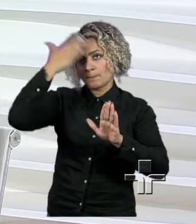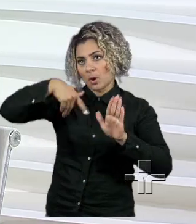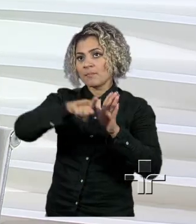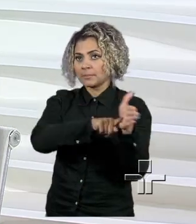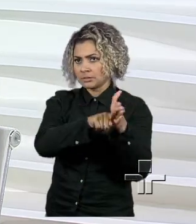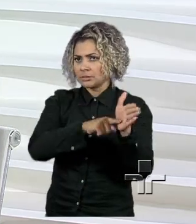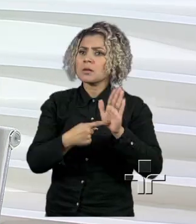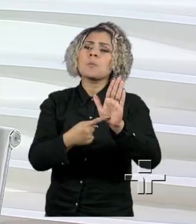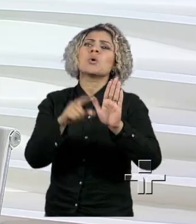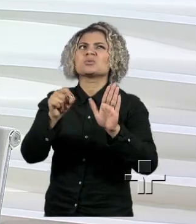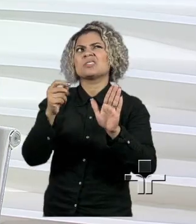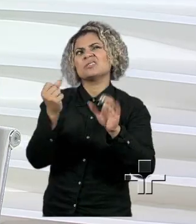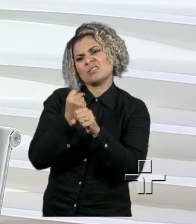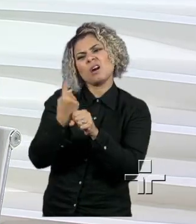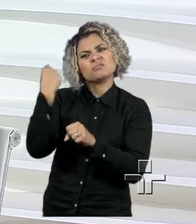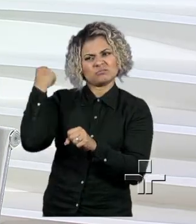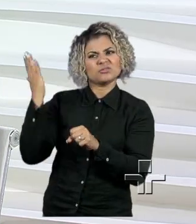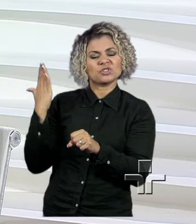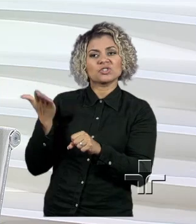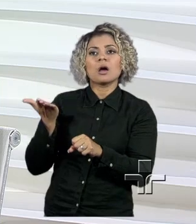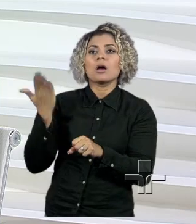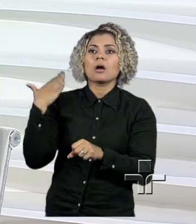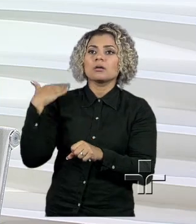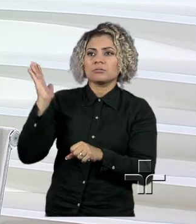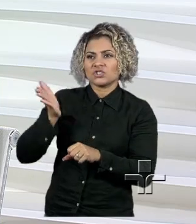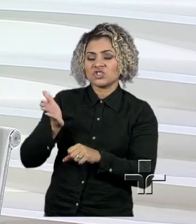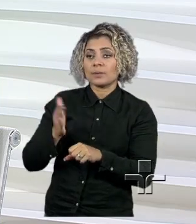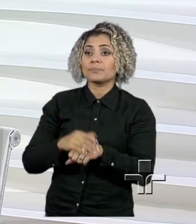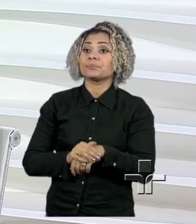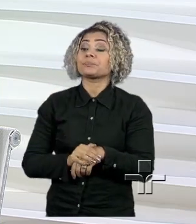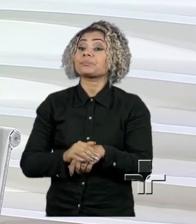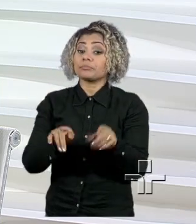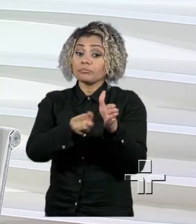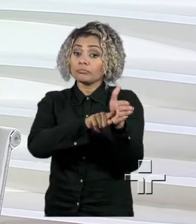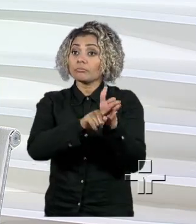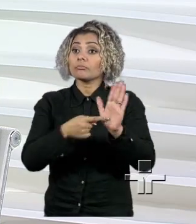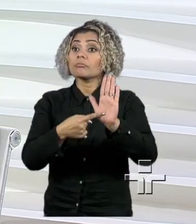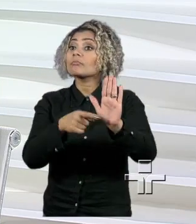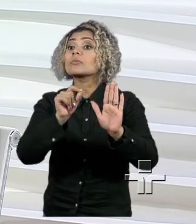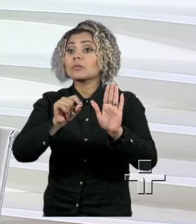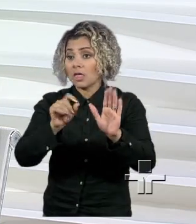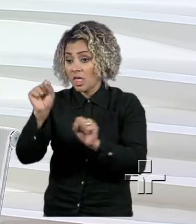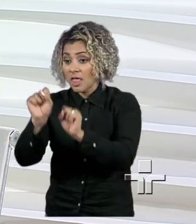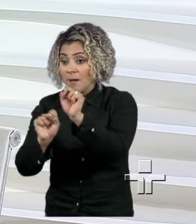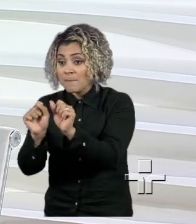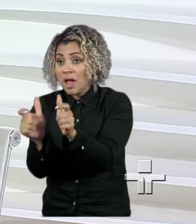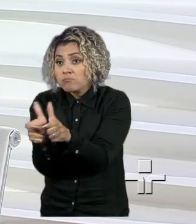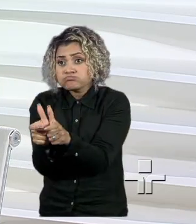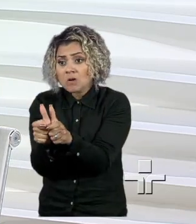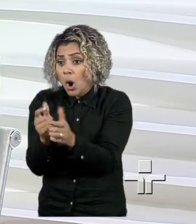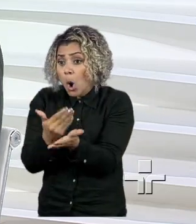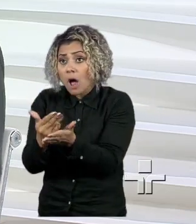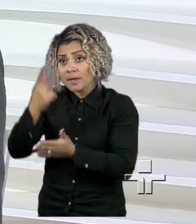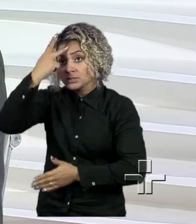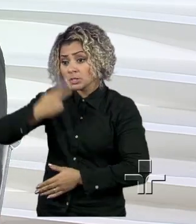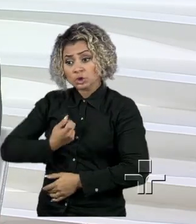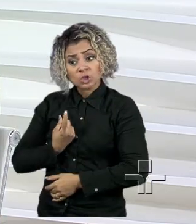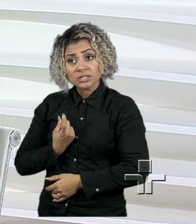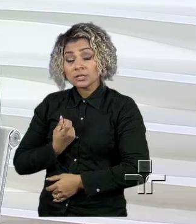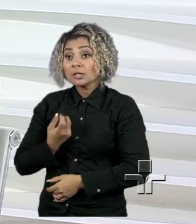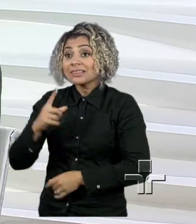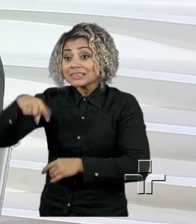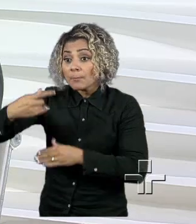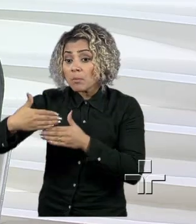essa estatística já tem alguns anos, né? Que a BF divulgou, que empresas cujo pequeno empreendedor começa por conta própria, depois de